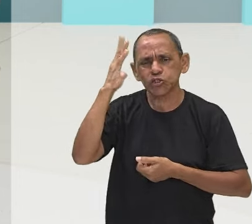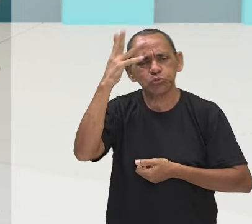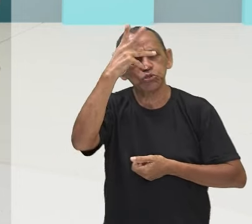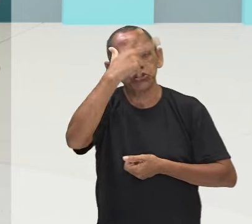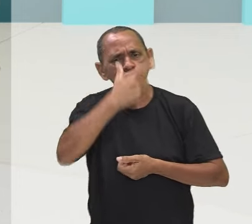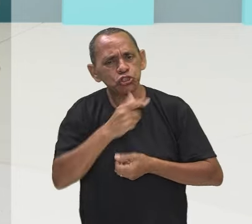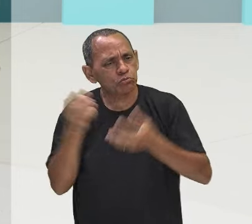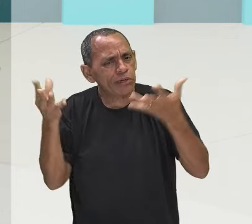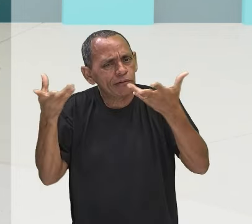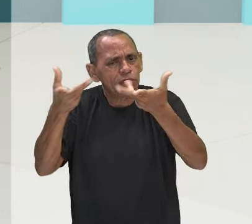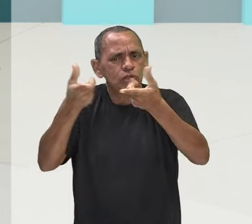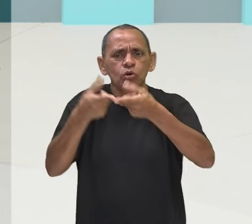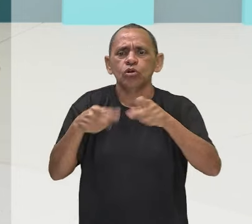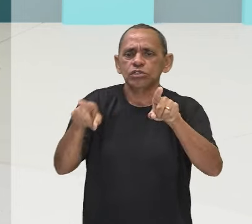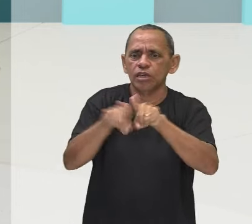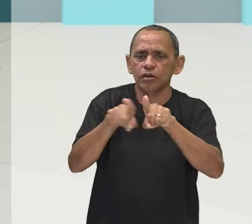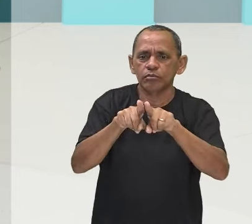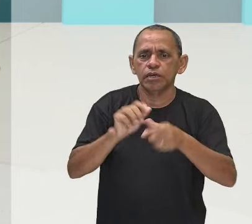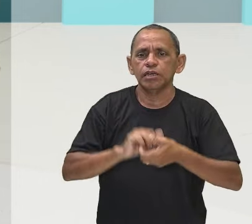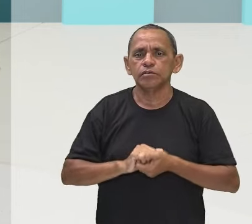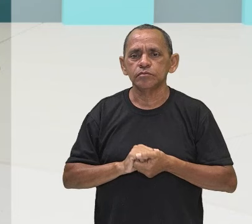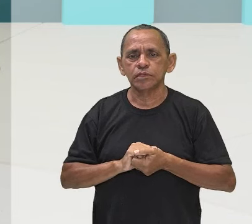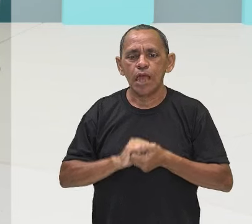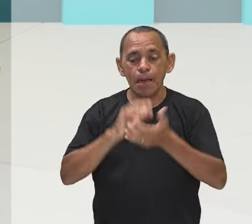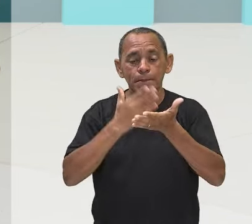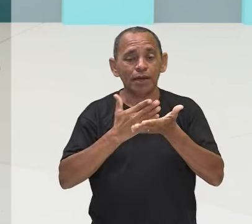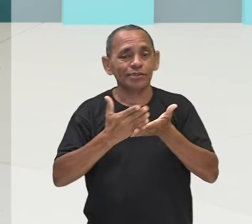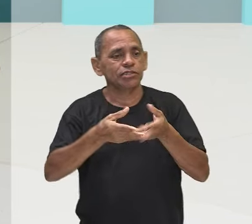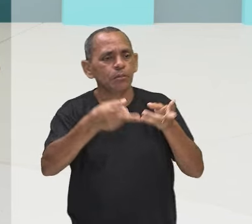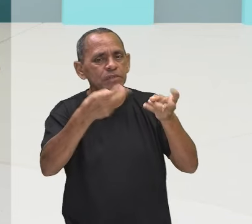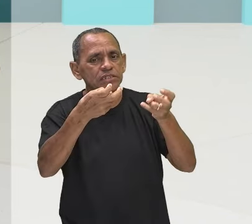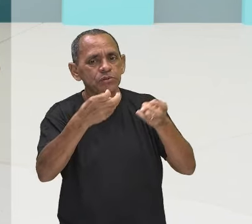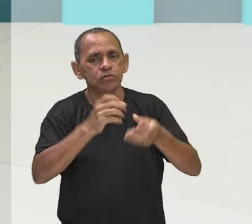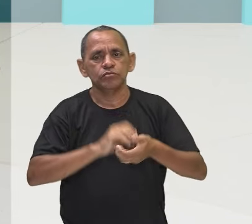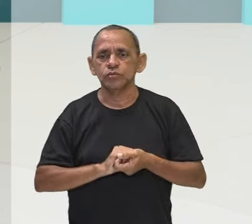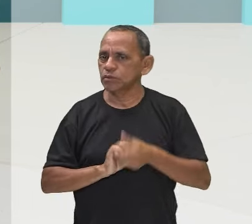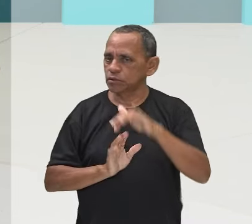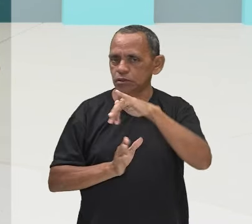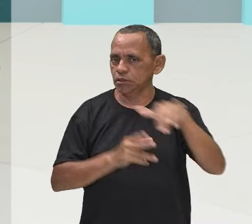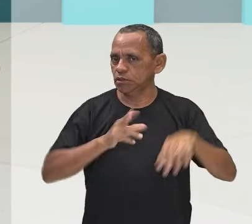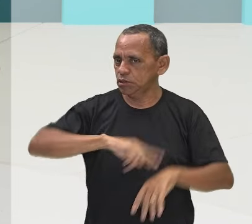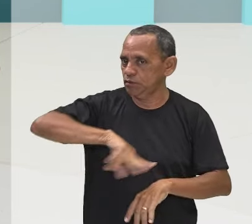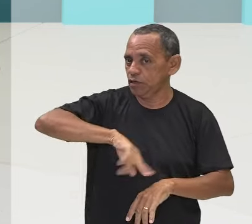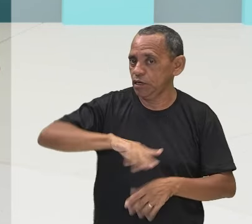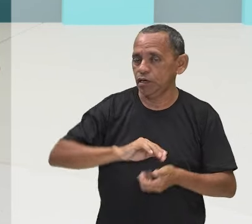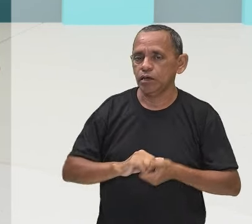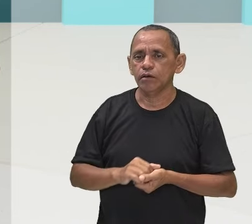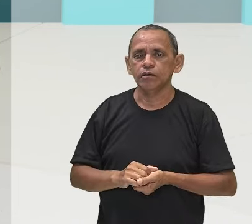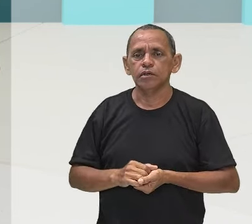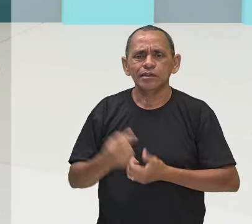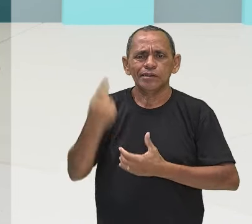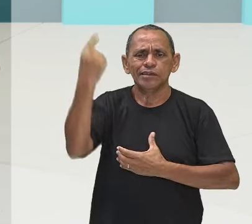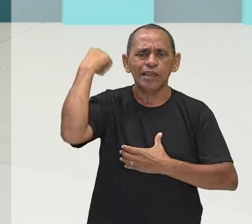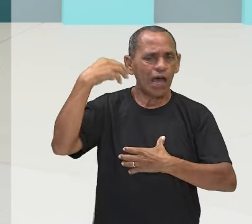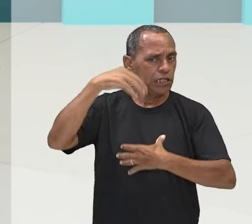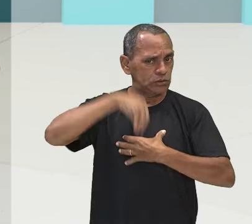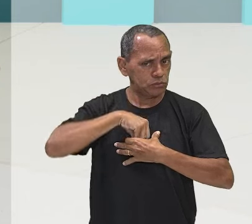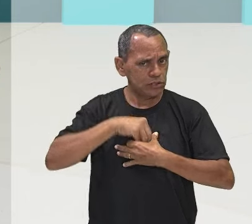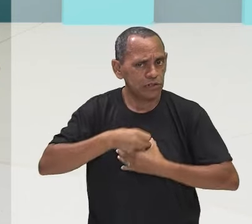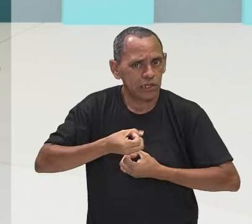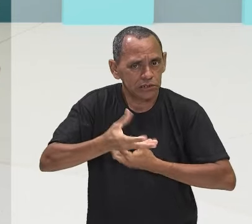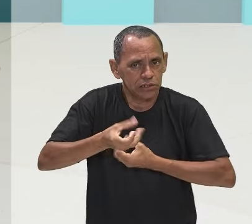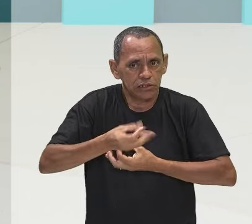é maravilhoso. Perceba que eu estou falando a partir da minha percepção. Não. Lá no parnasianismo eu vou ter essa questão de